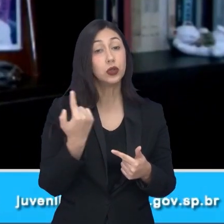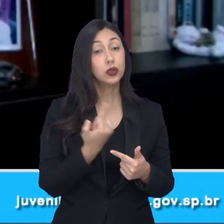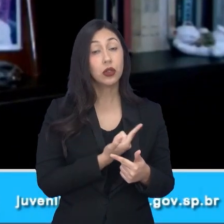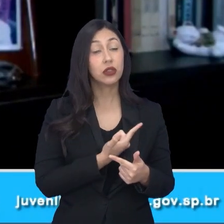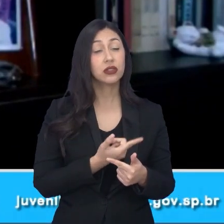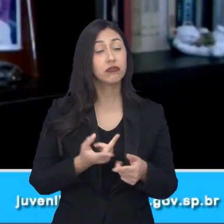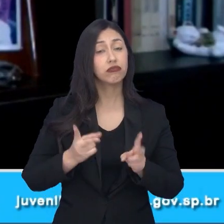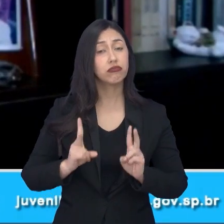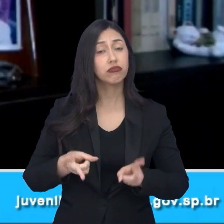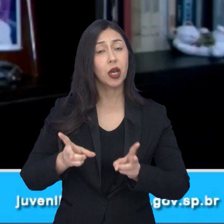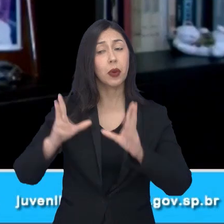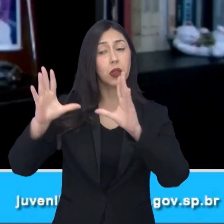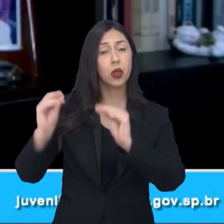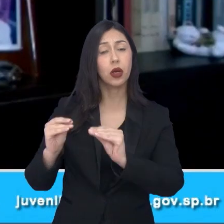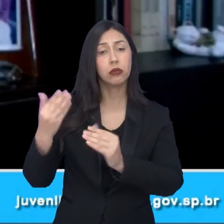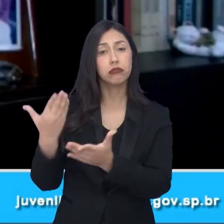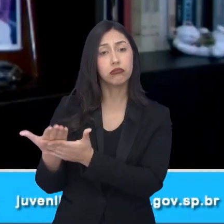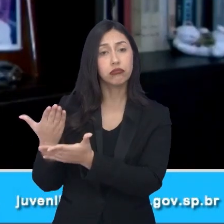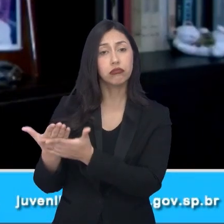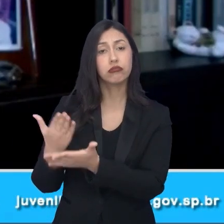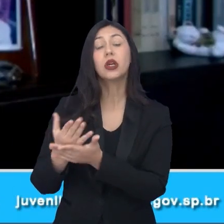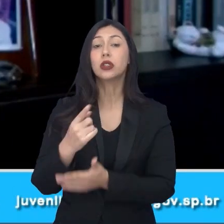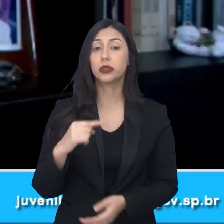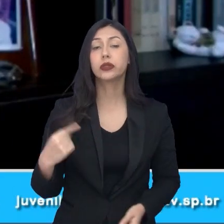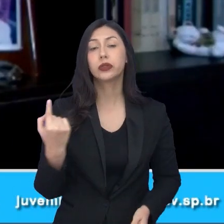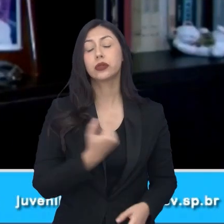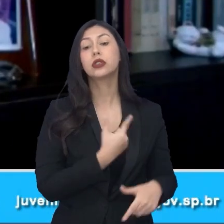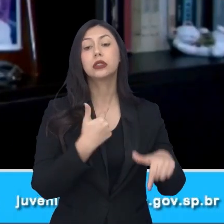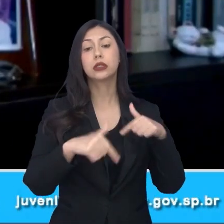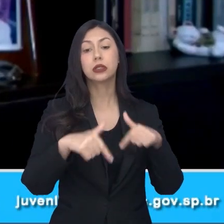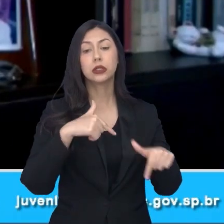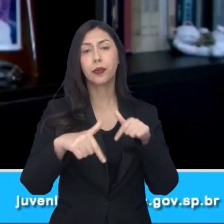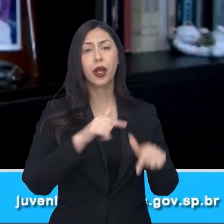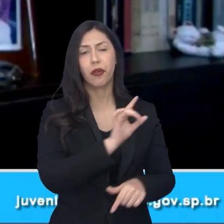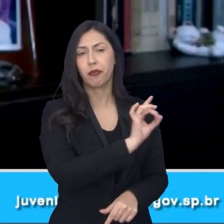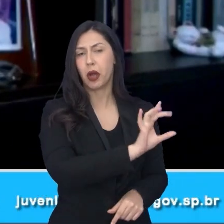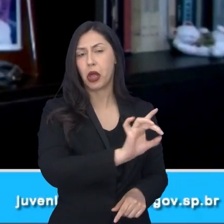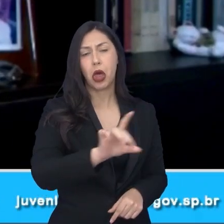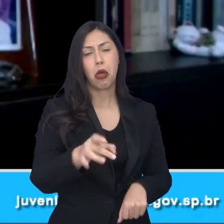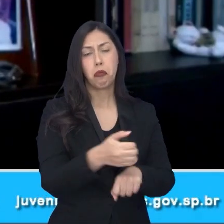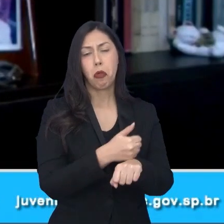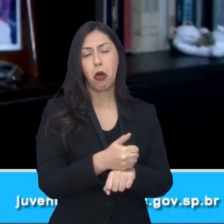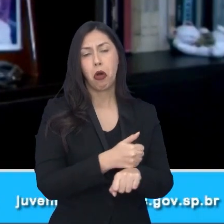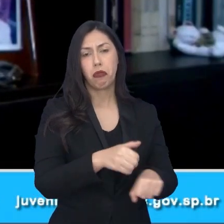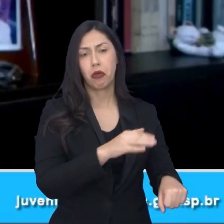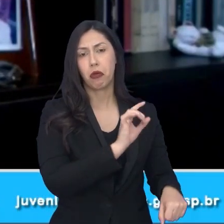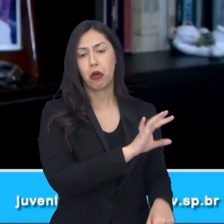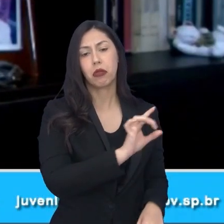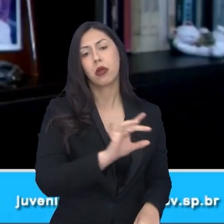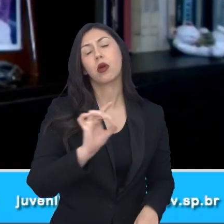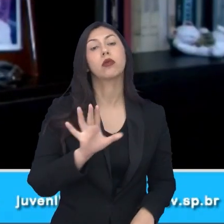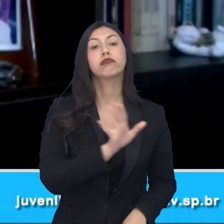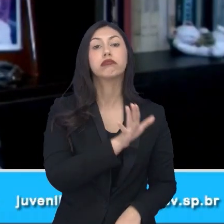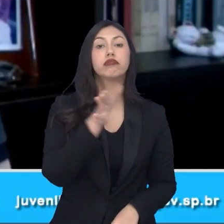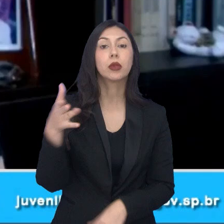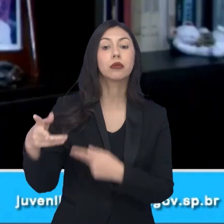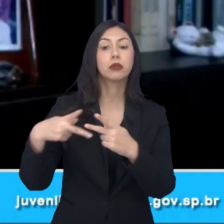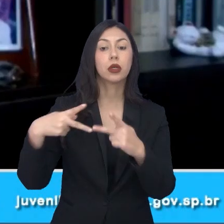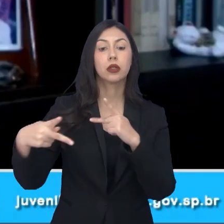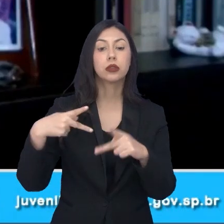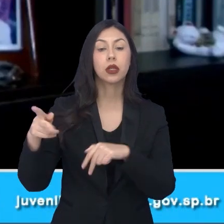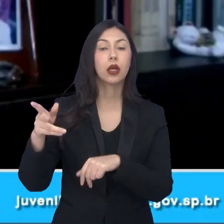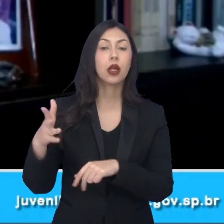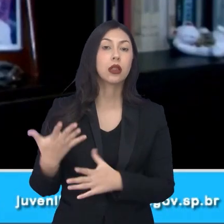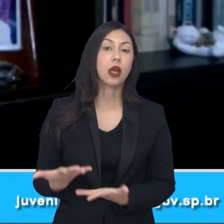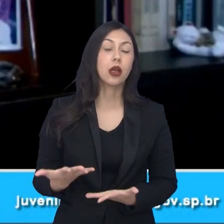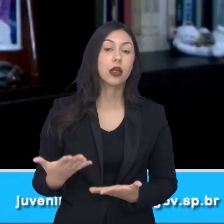as noites estudar. Todos nós trabalhávamos, cada um na sua profissão. E nós íamos para cá. E o curso inteirinho